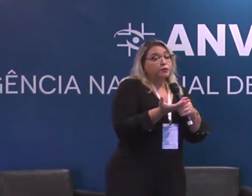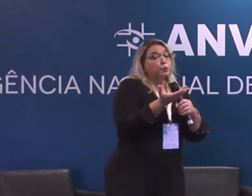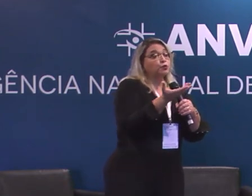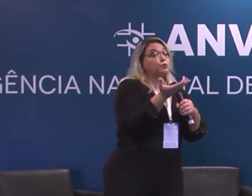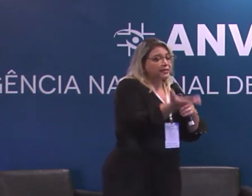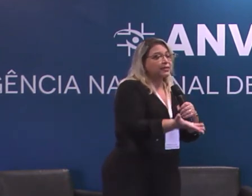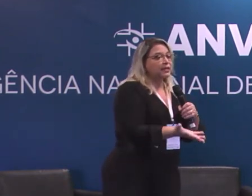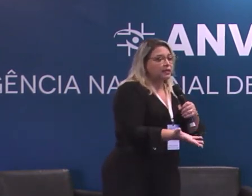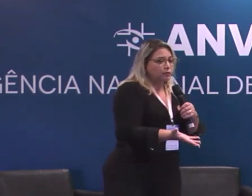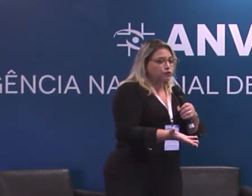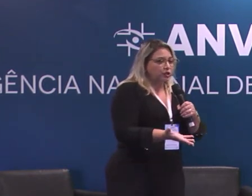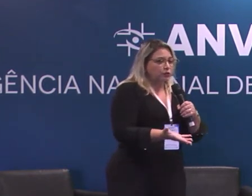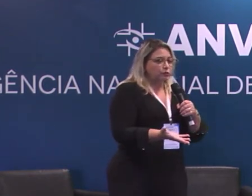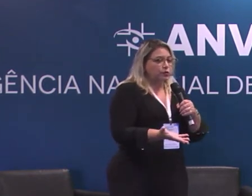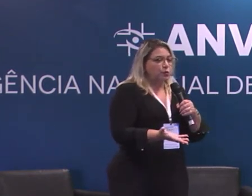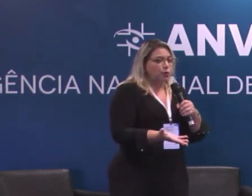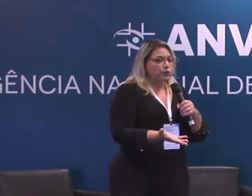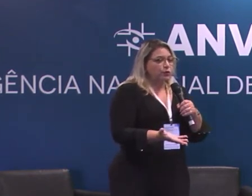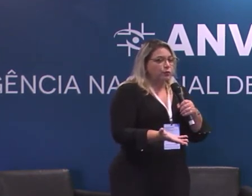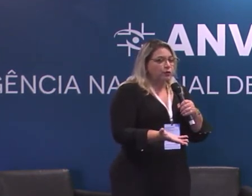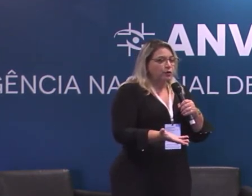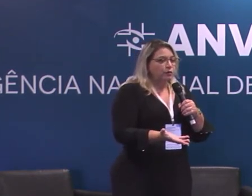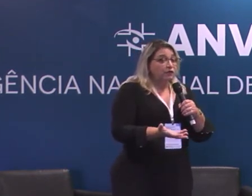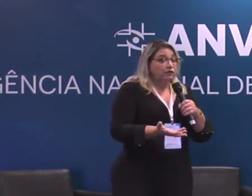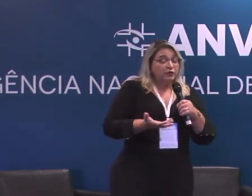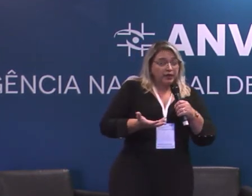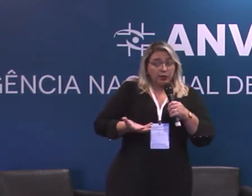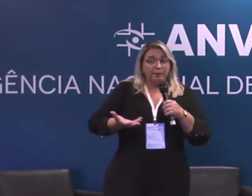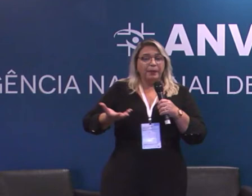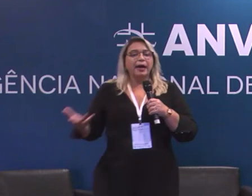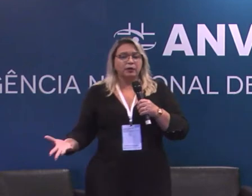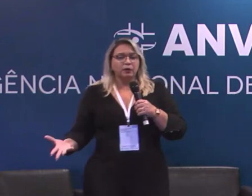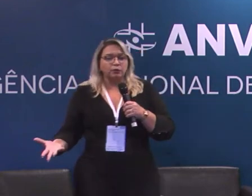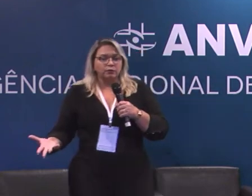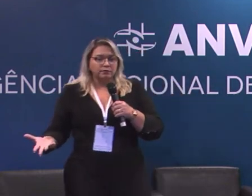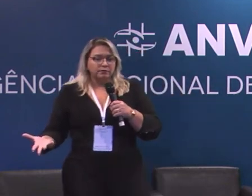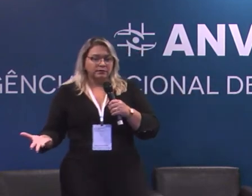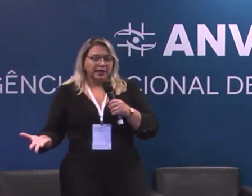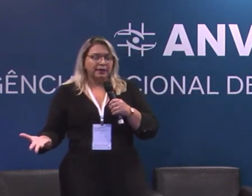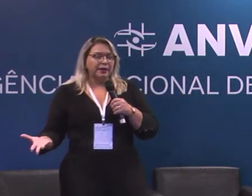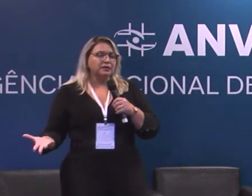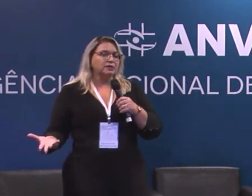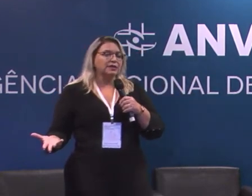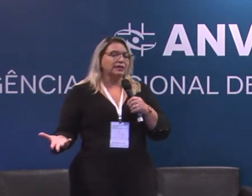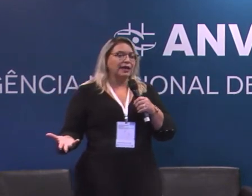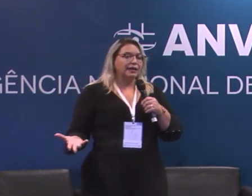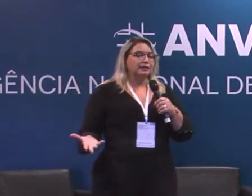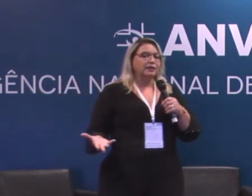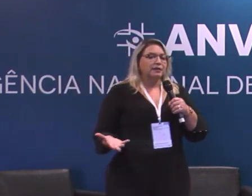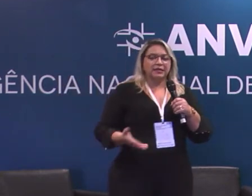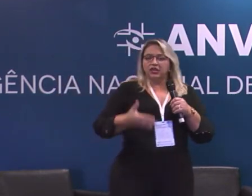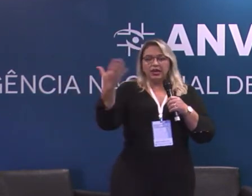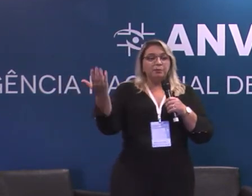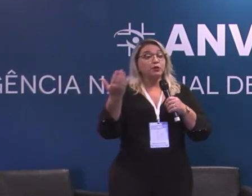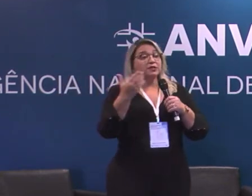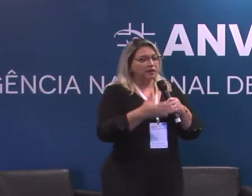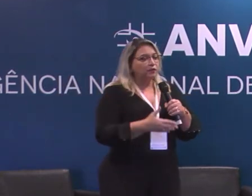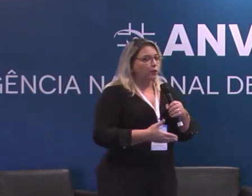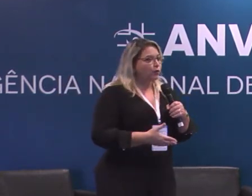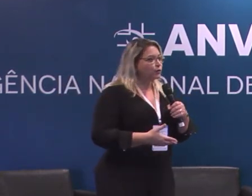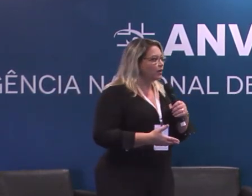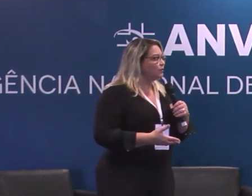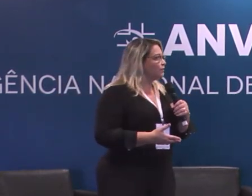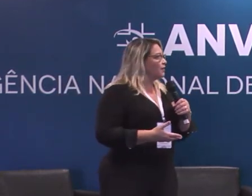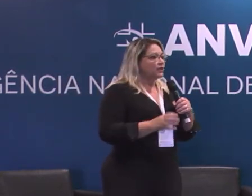pontos mais críticos dentro do seu código, que vão ter um impacto... Né, para a sociedade, seja ele positivo ou